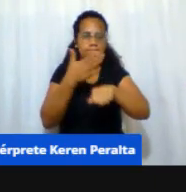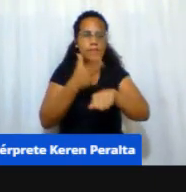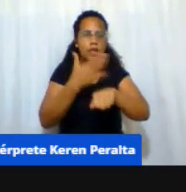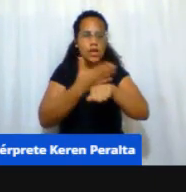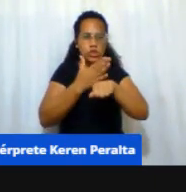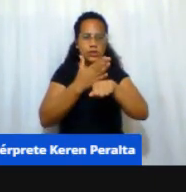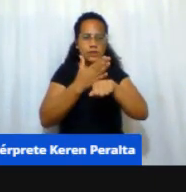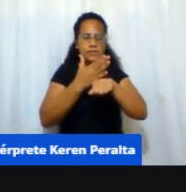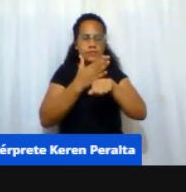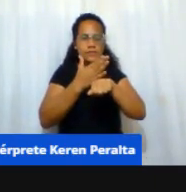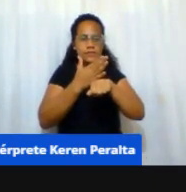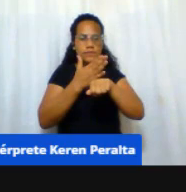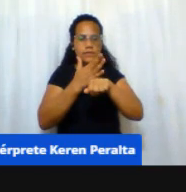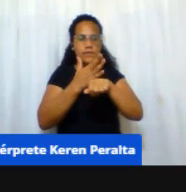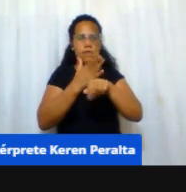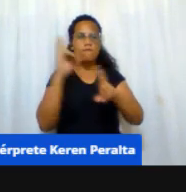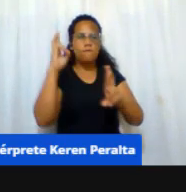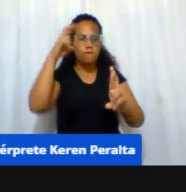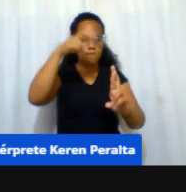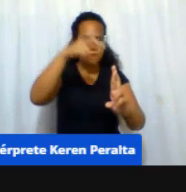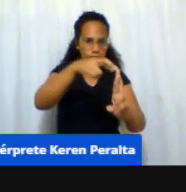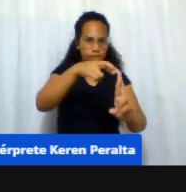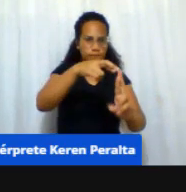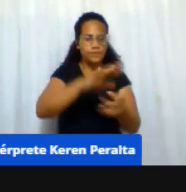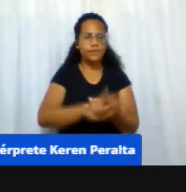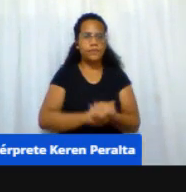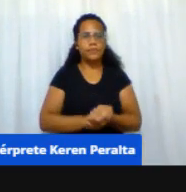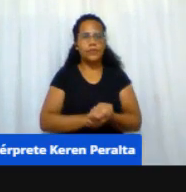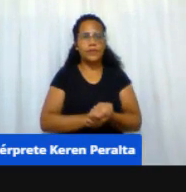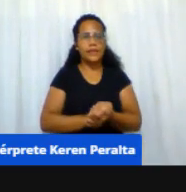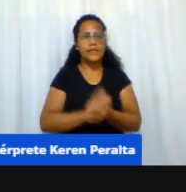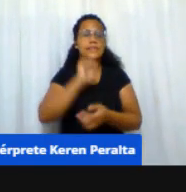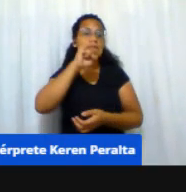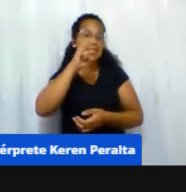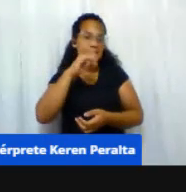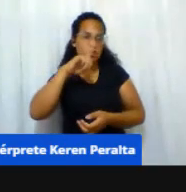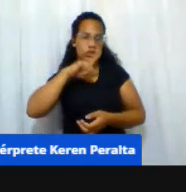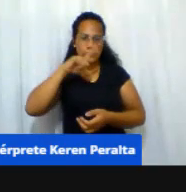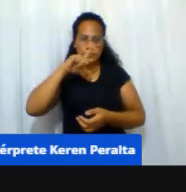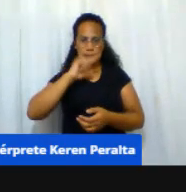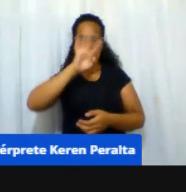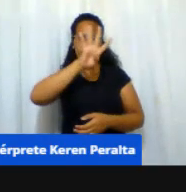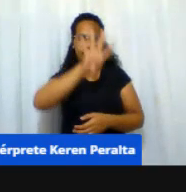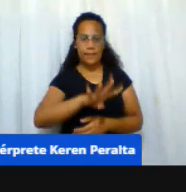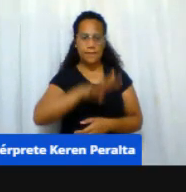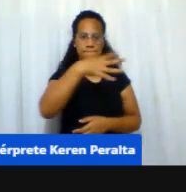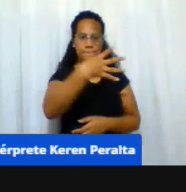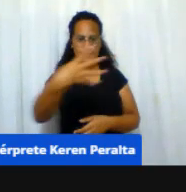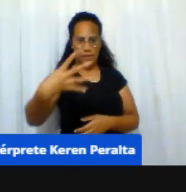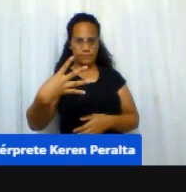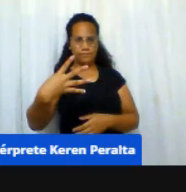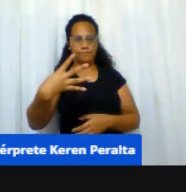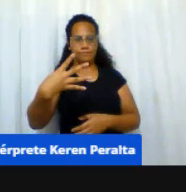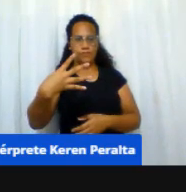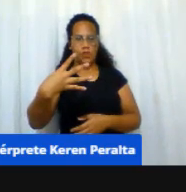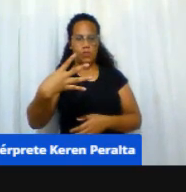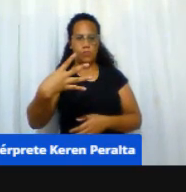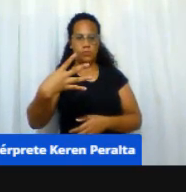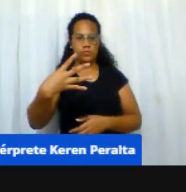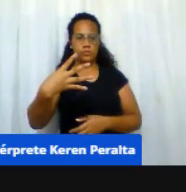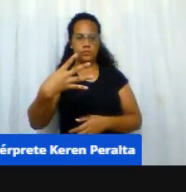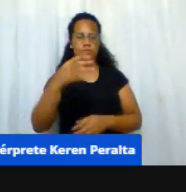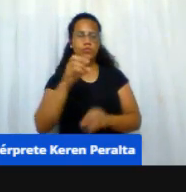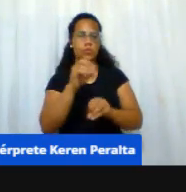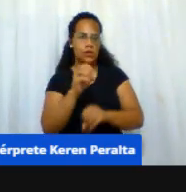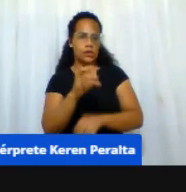modo que, se tivéssemos tabelas dos anos finais do ensino fundamental, a fim de agrupar uma habilidade abaixo